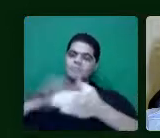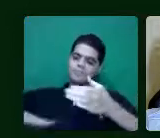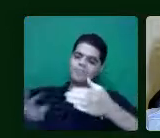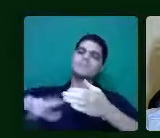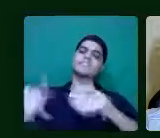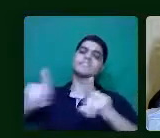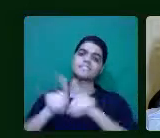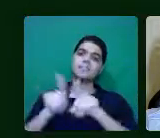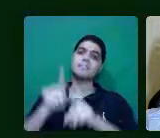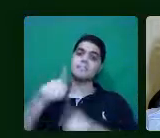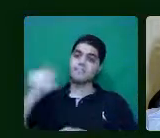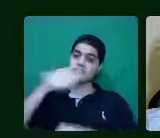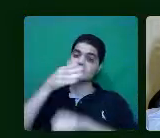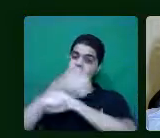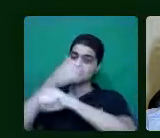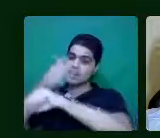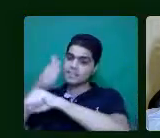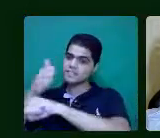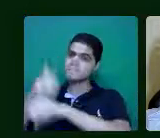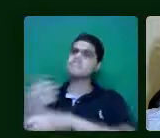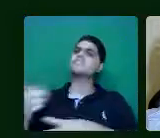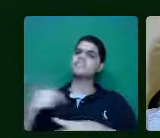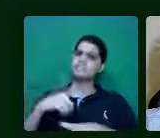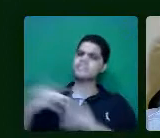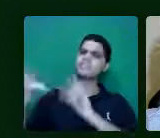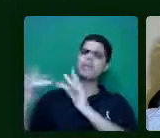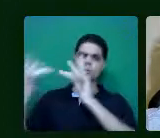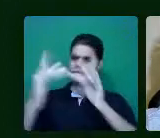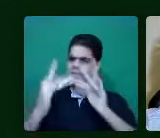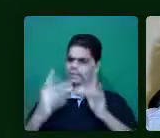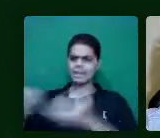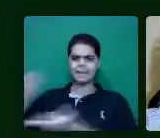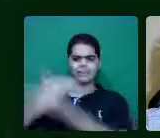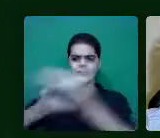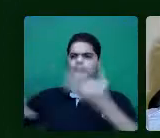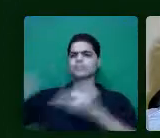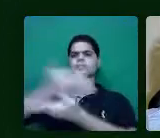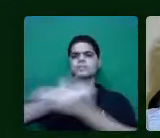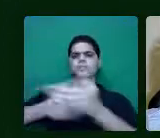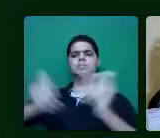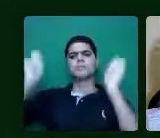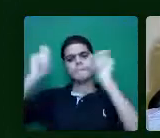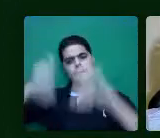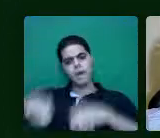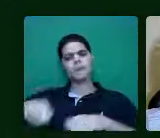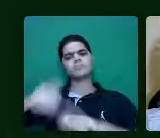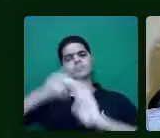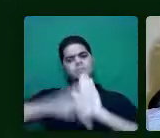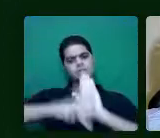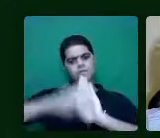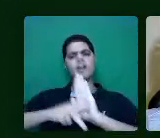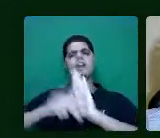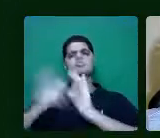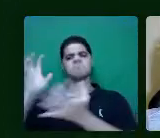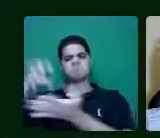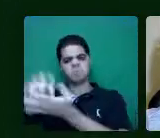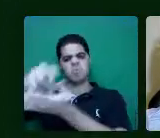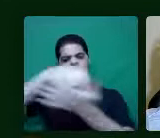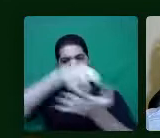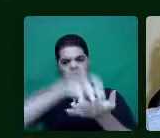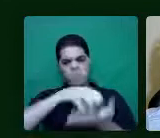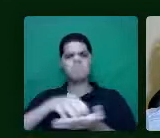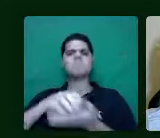isso, a gente faz a ponte entre vocês, entre a equipe que criou, para que a gente possa, de fato, ver esses projetos serem implementados. É esse o objetivo, a gente quer